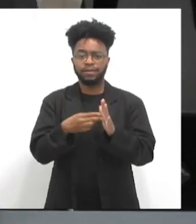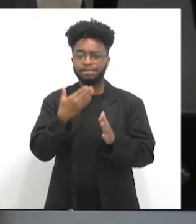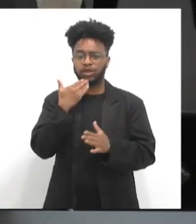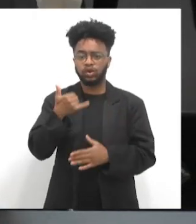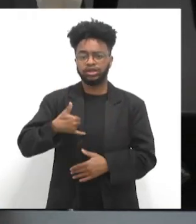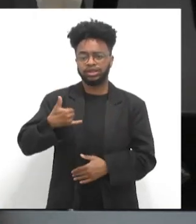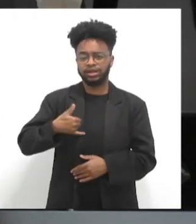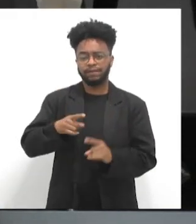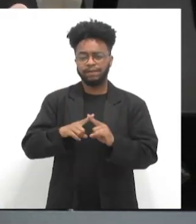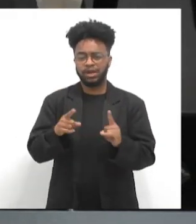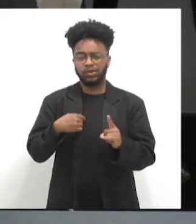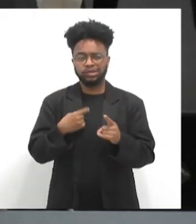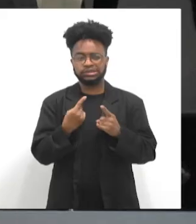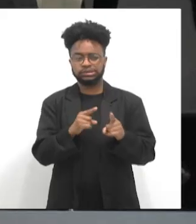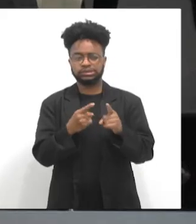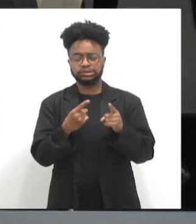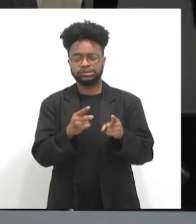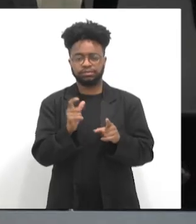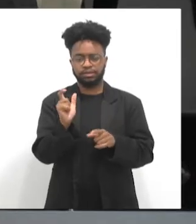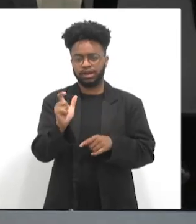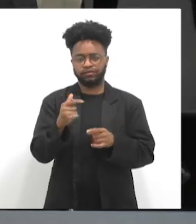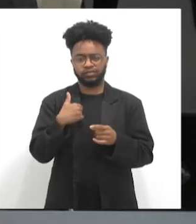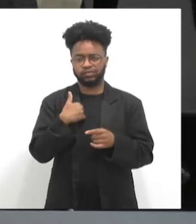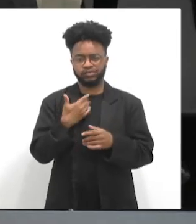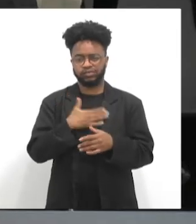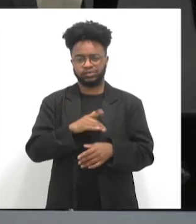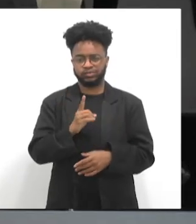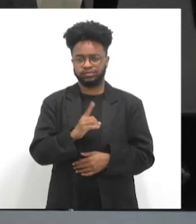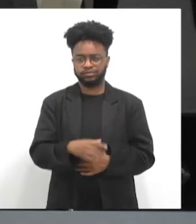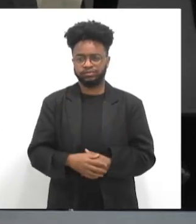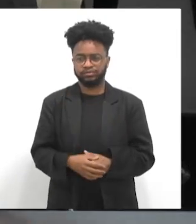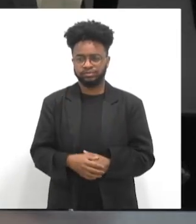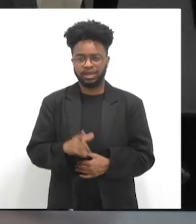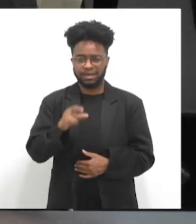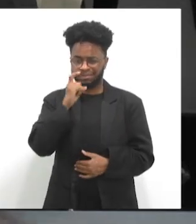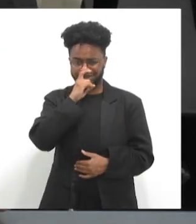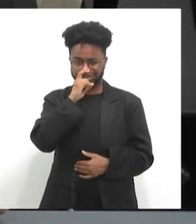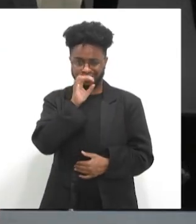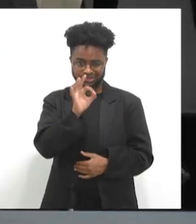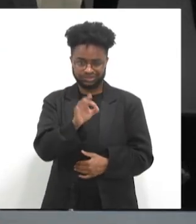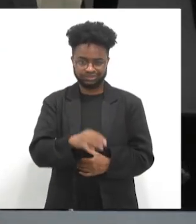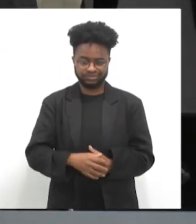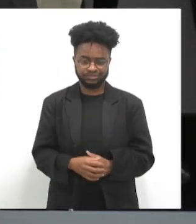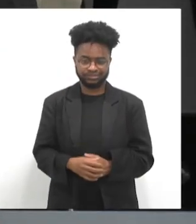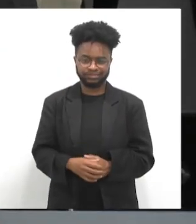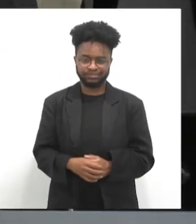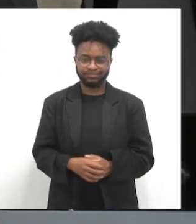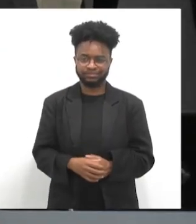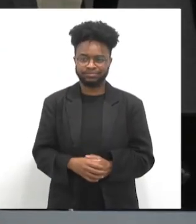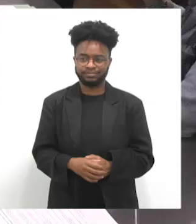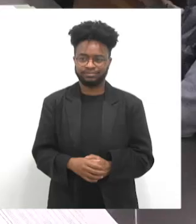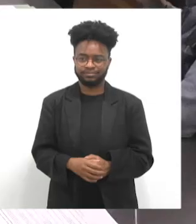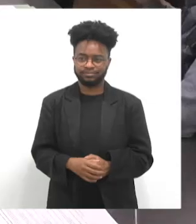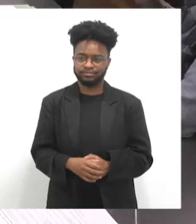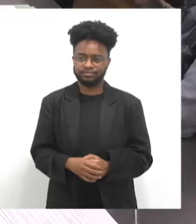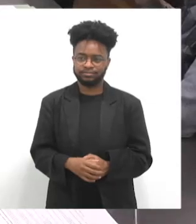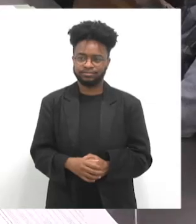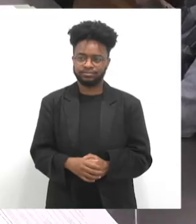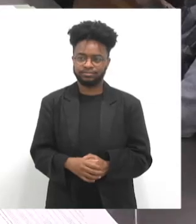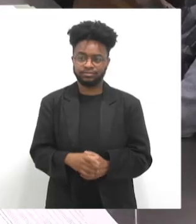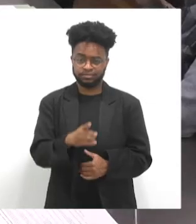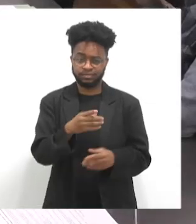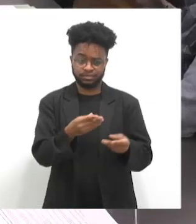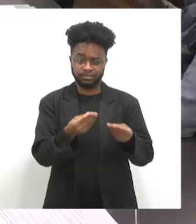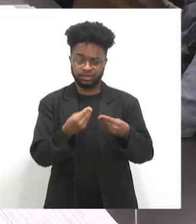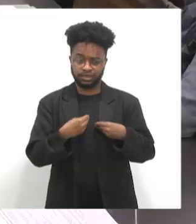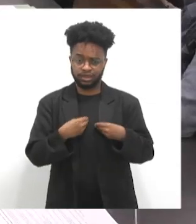uma implicância mesmo. Concordo. Que é uma mentira, né? Presidente, Vossa Excelência me concede uma